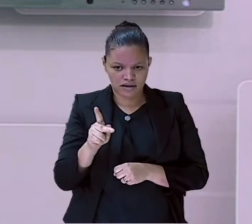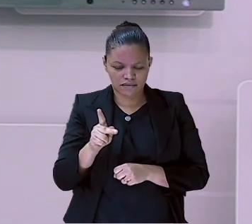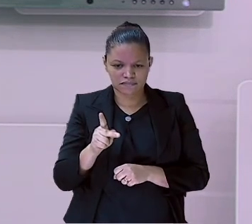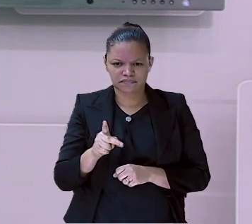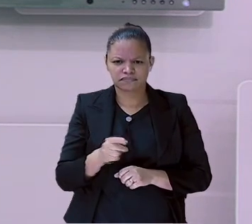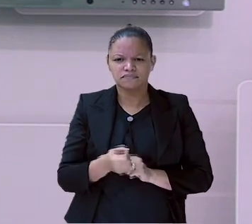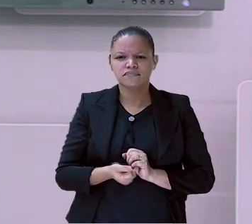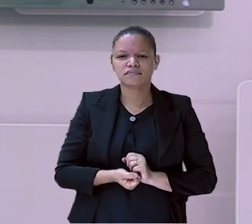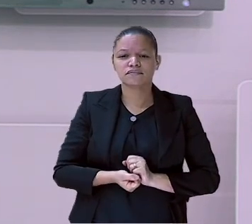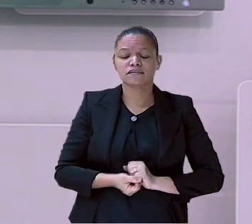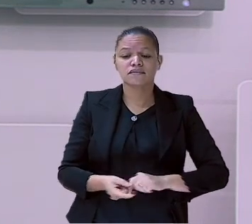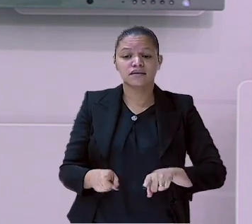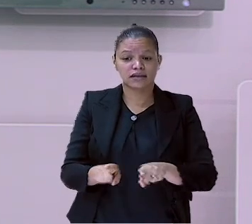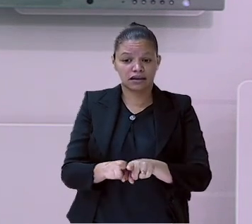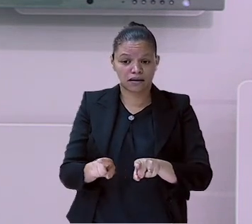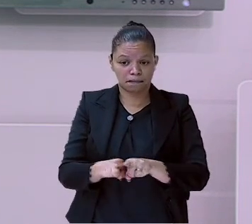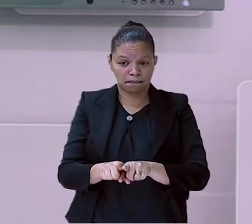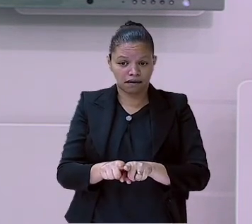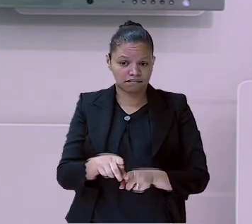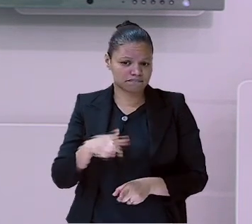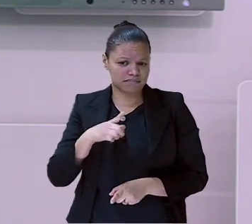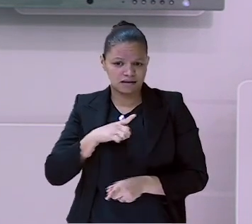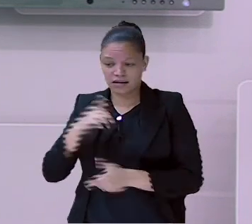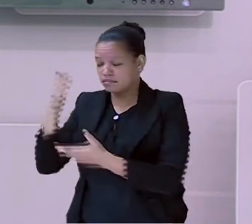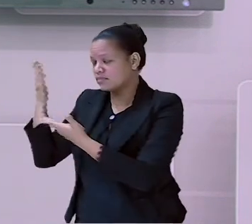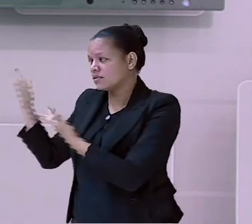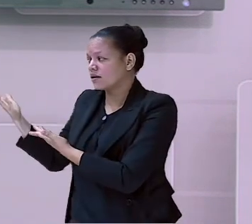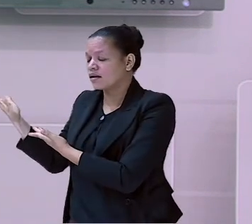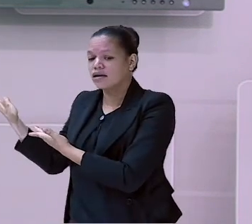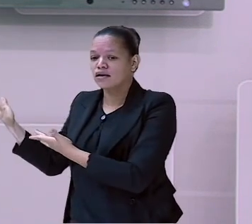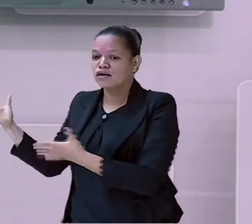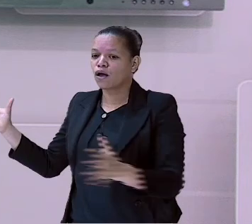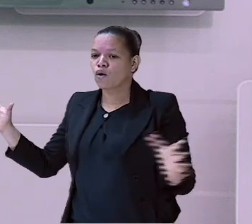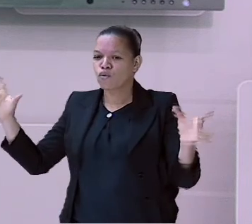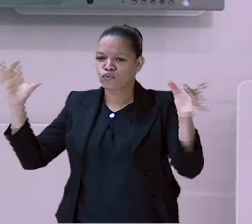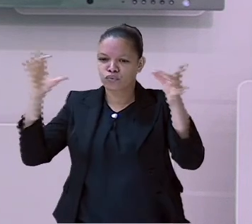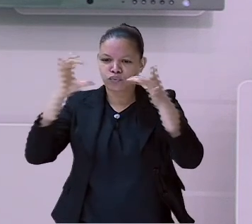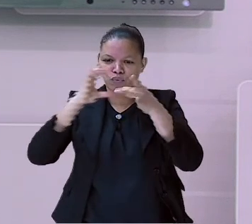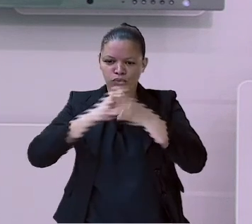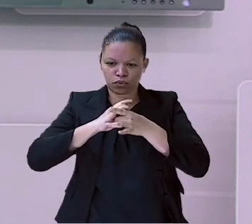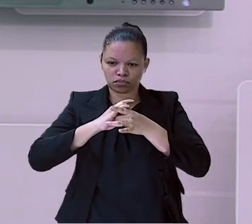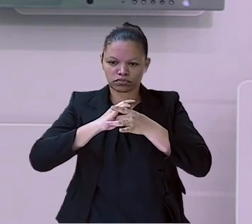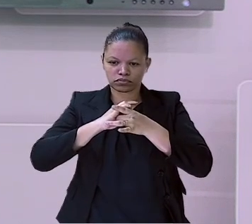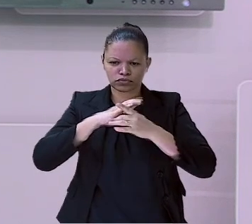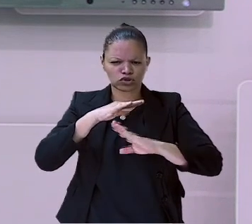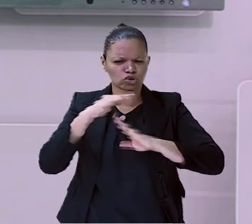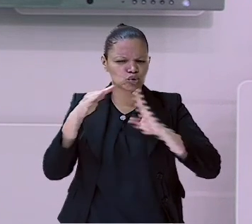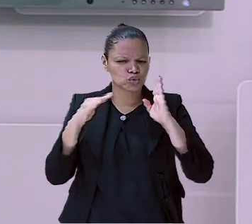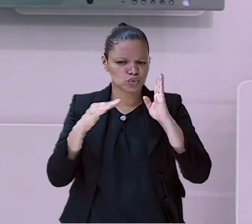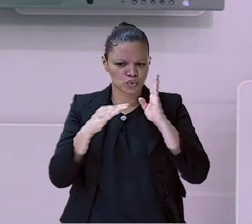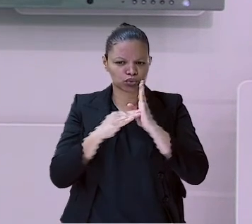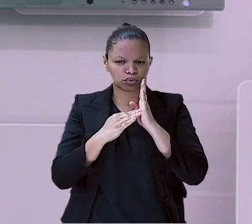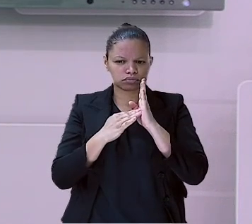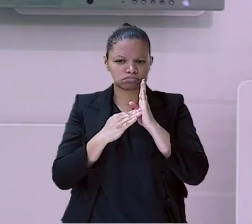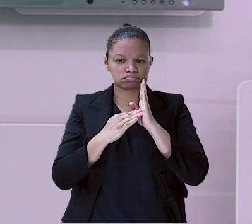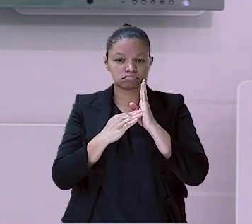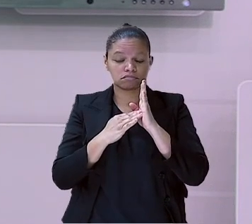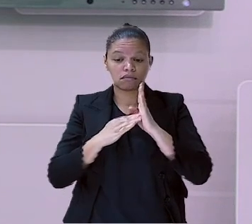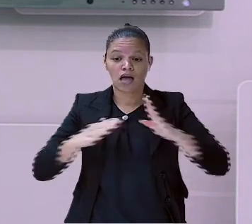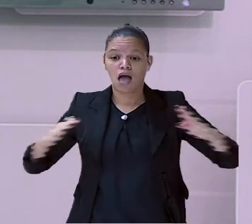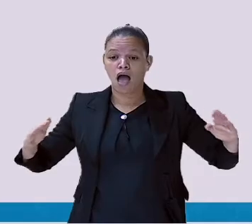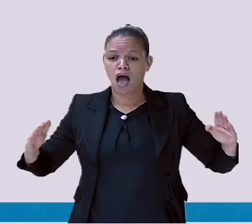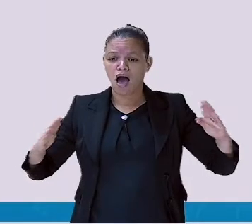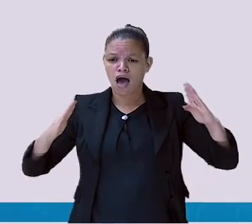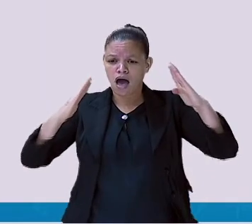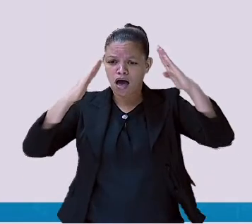Então, nós temos aqui a revisão de tudo que nós falamos, né? Apresentamos a pirâmide novamente para vocês. Colocamos